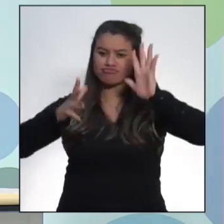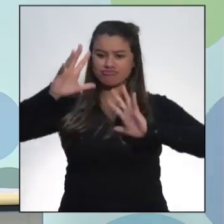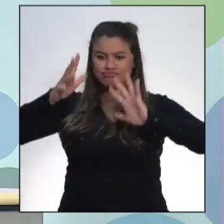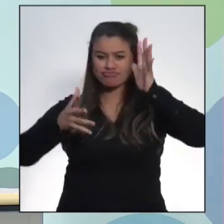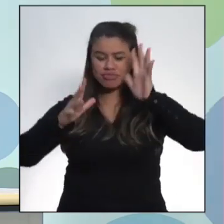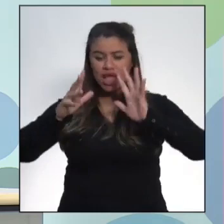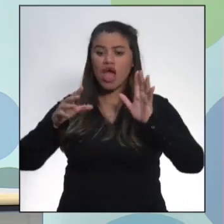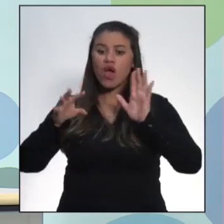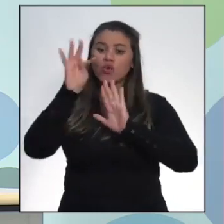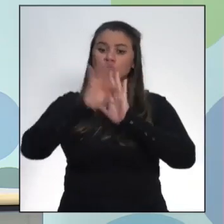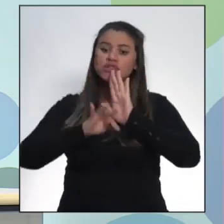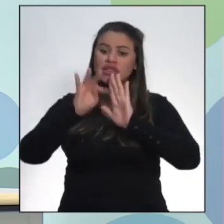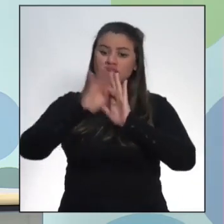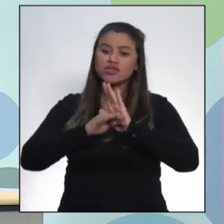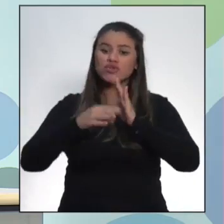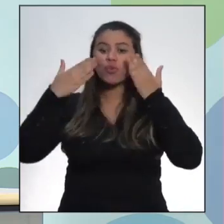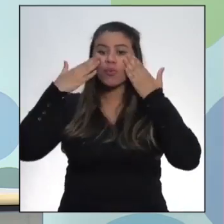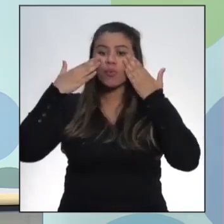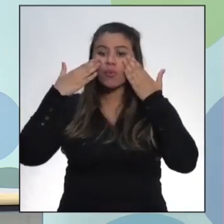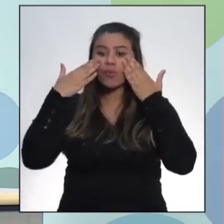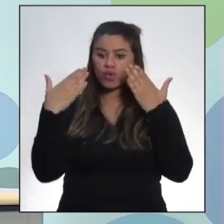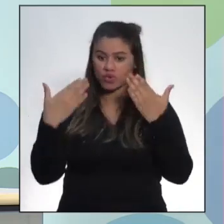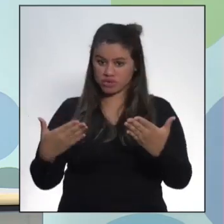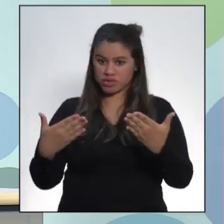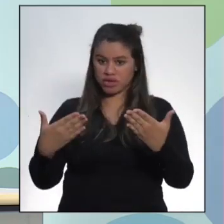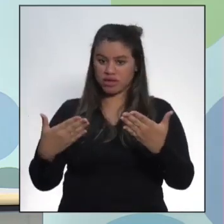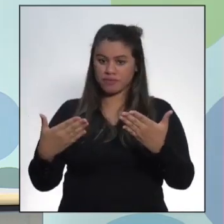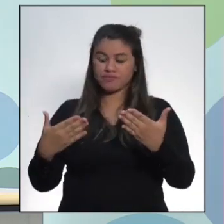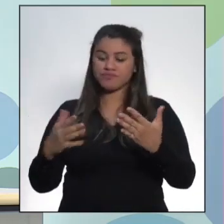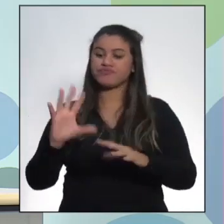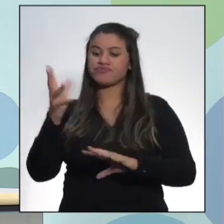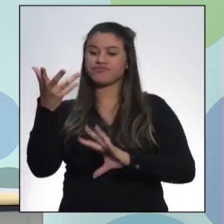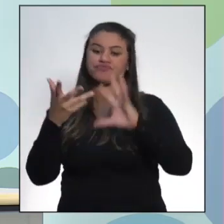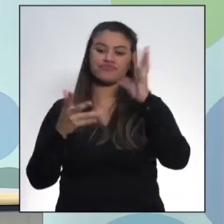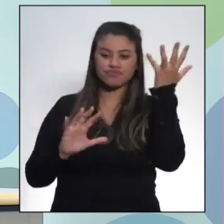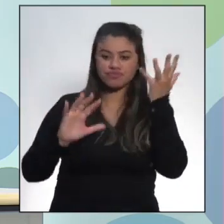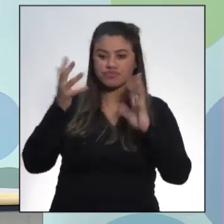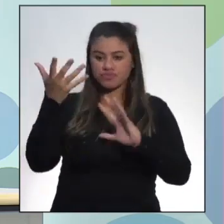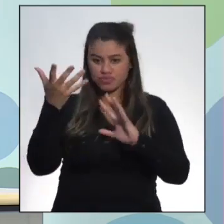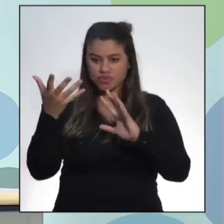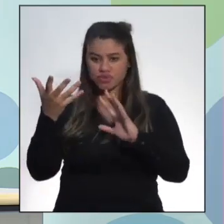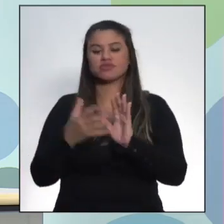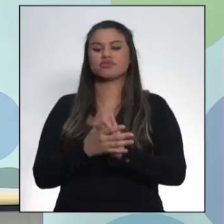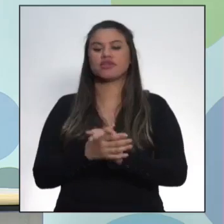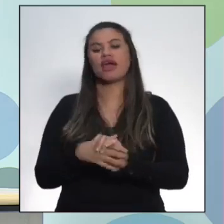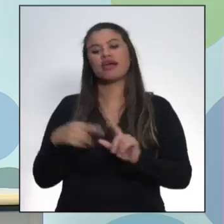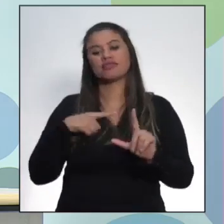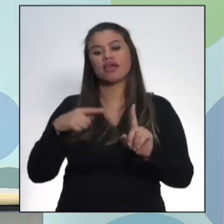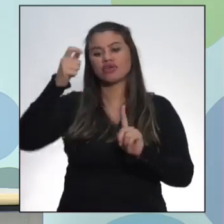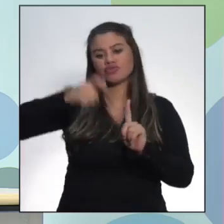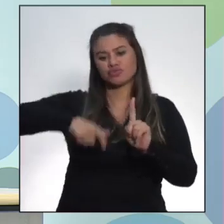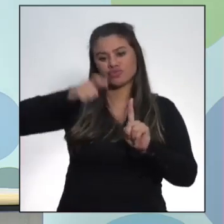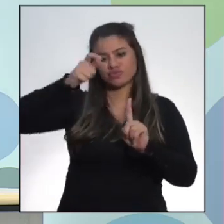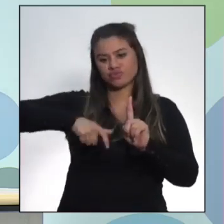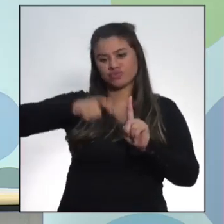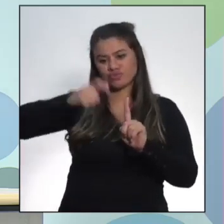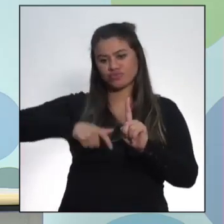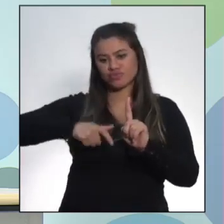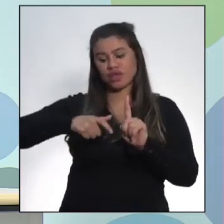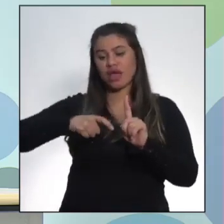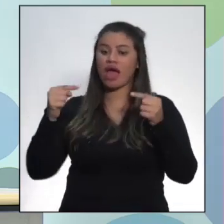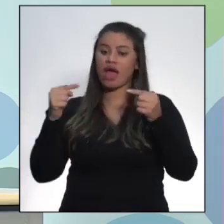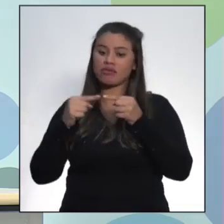no texto para quem está lendo o texto para saber o que acontece. Que isto assume o papel que seria do